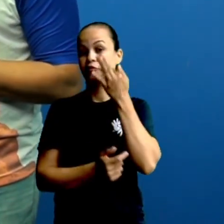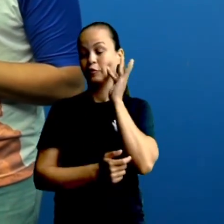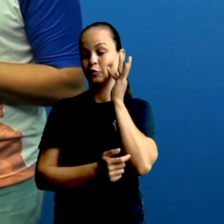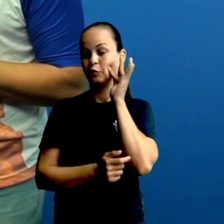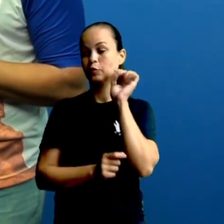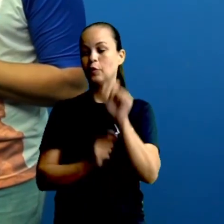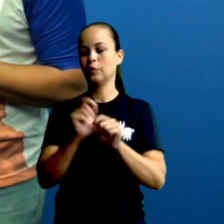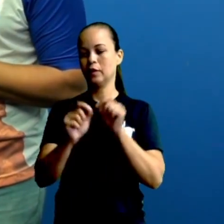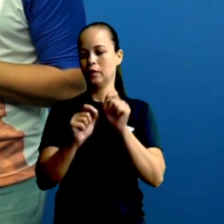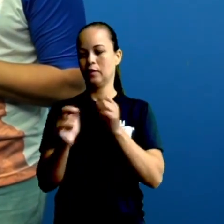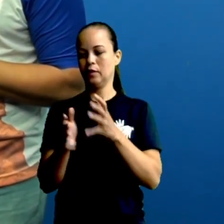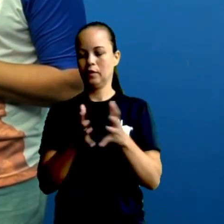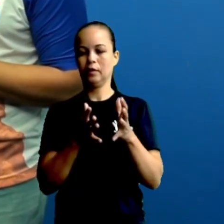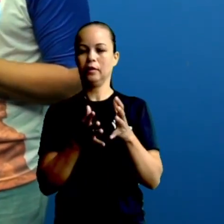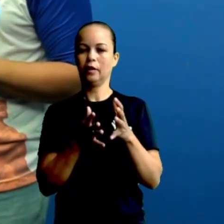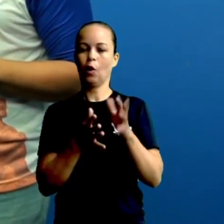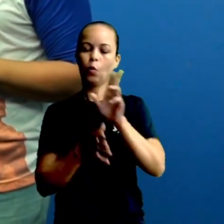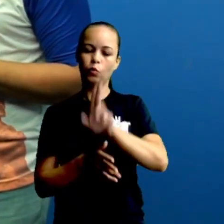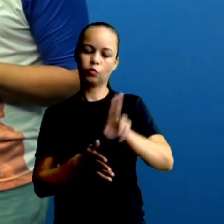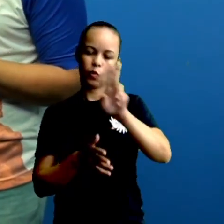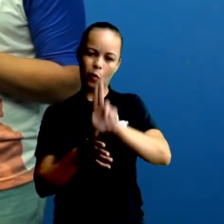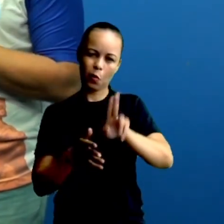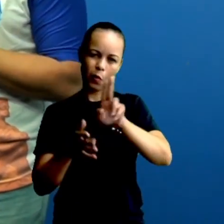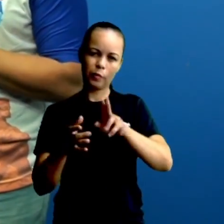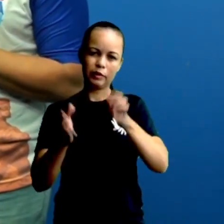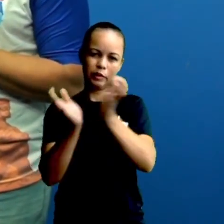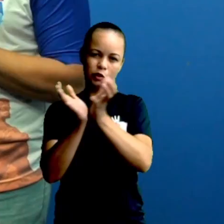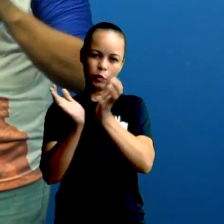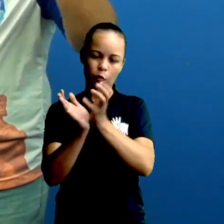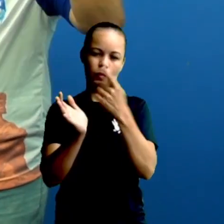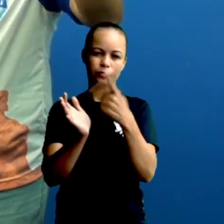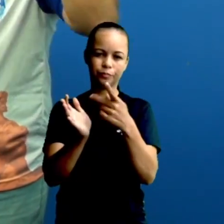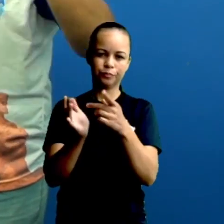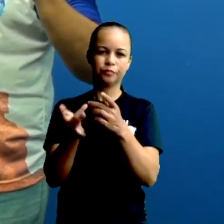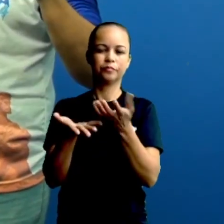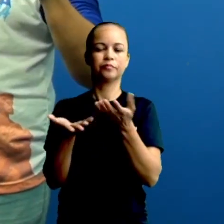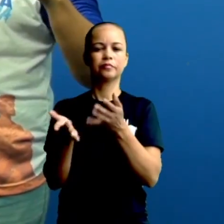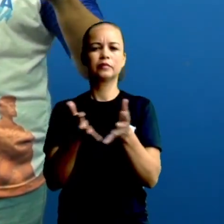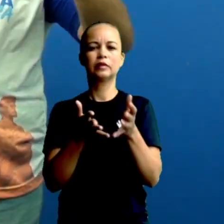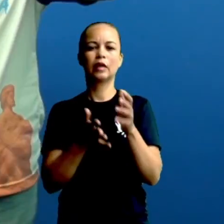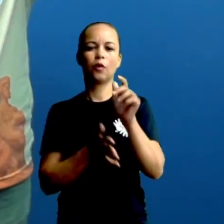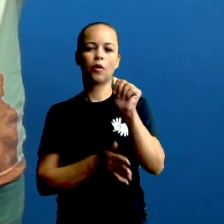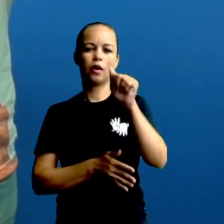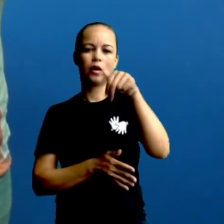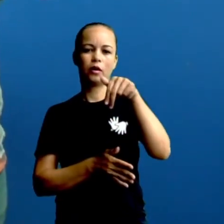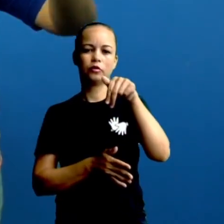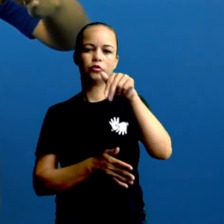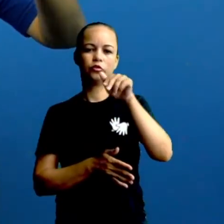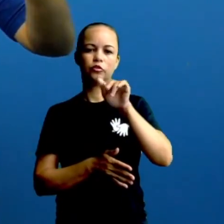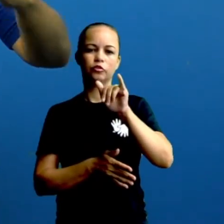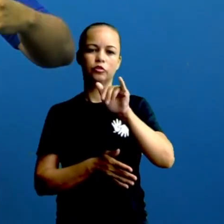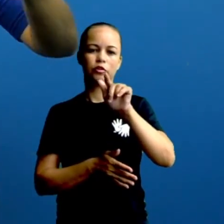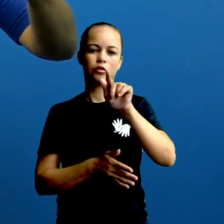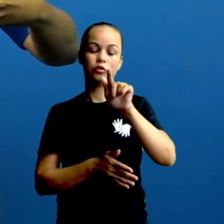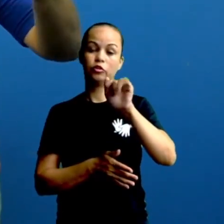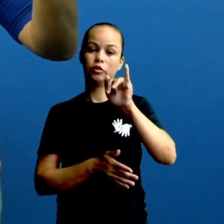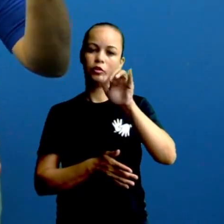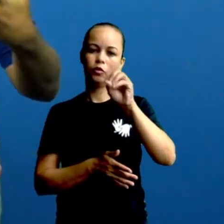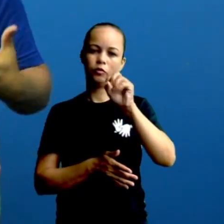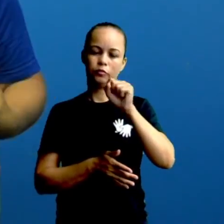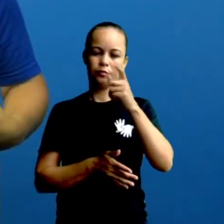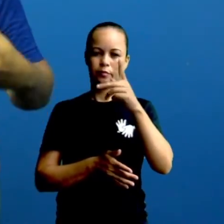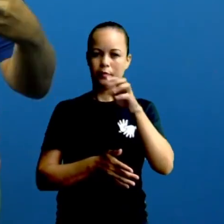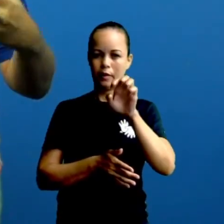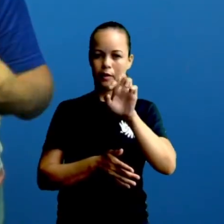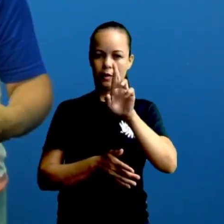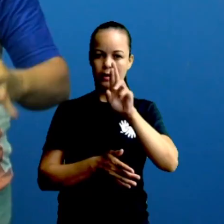justamente garante o nome dessa espécie, né? O nome desse grupo vegetal. angiosperma. Então, guarda essas informações, gente, que